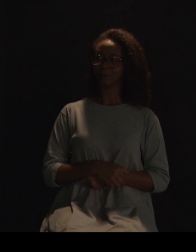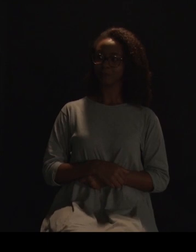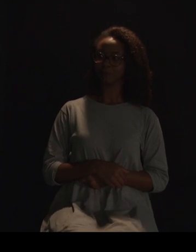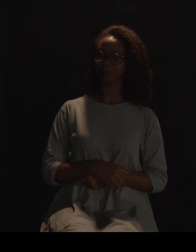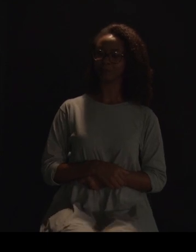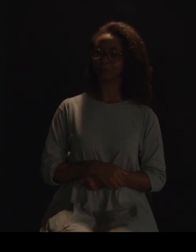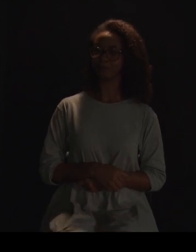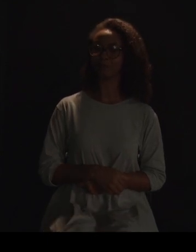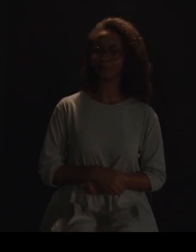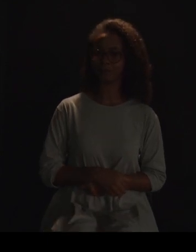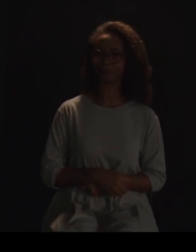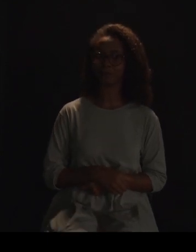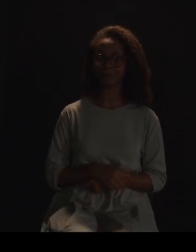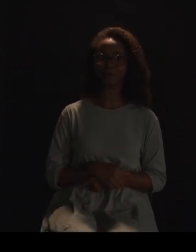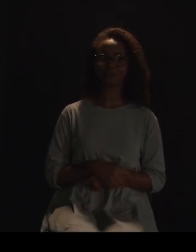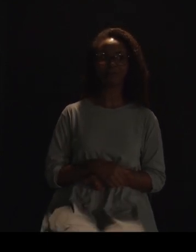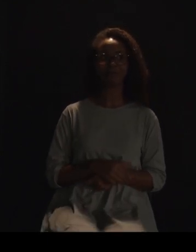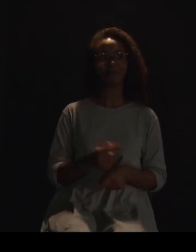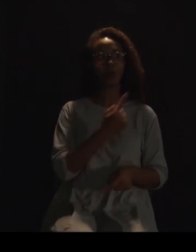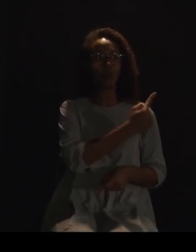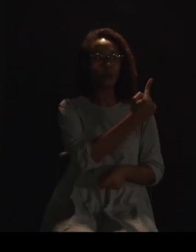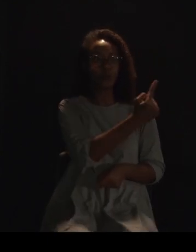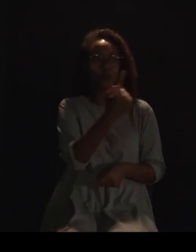um por vez por favor